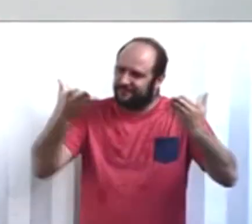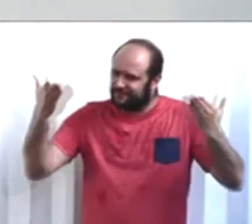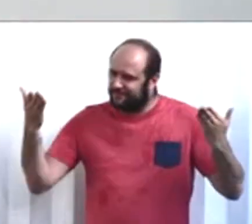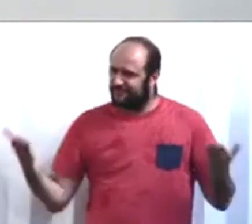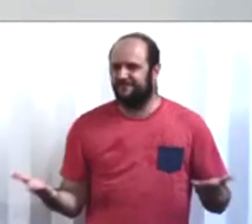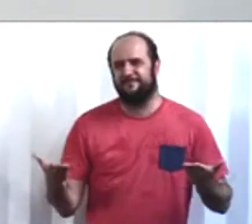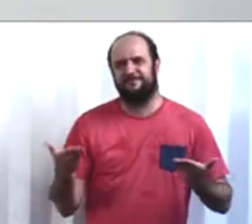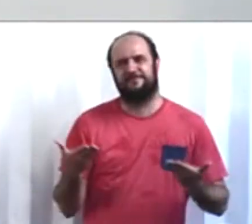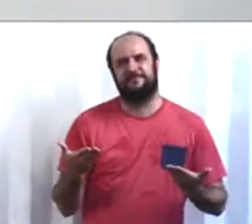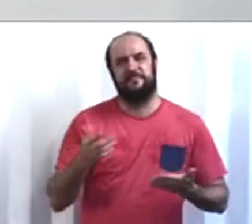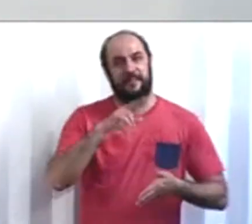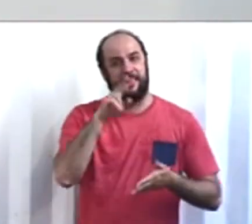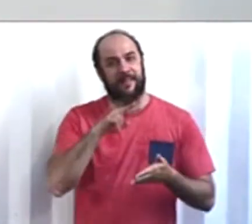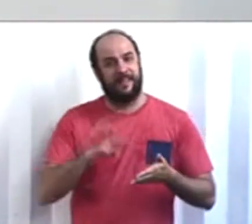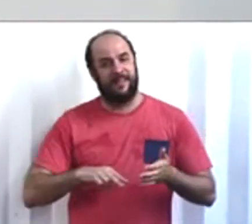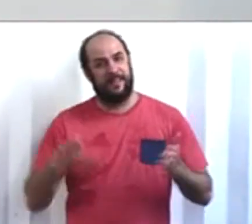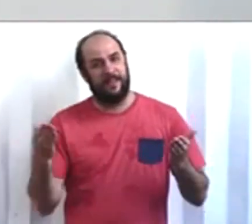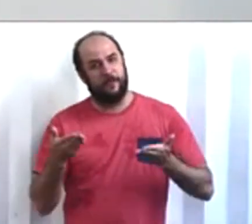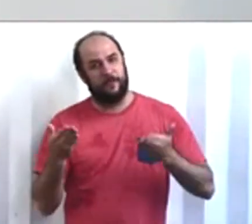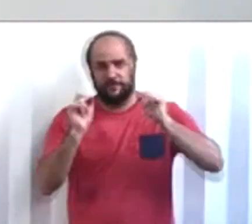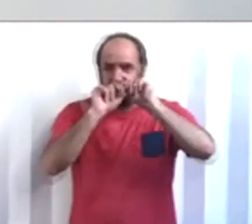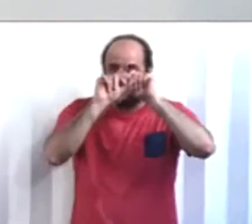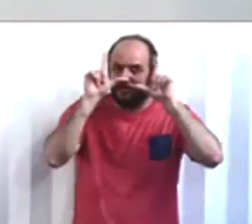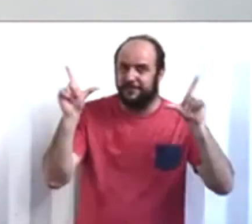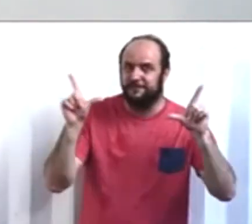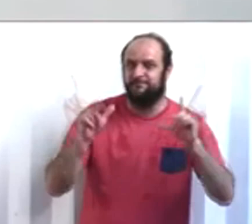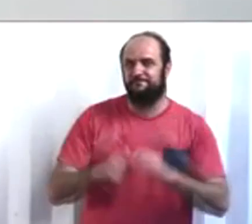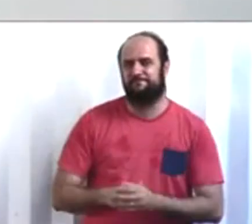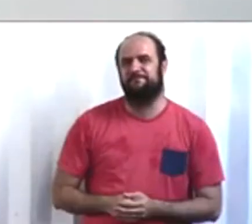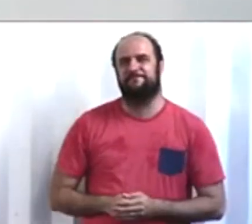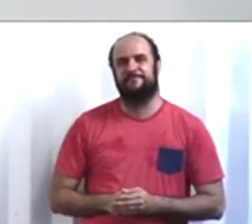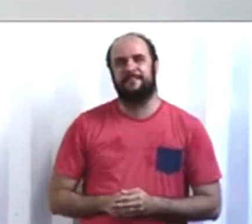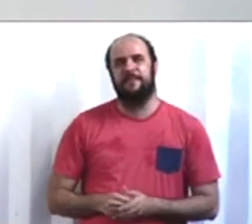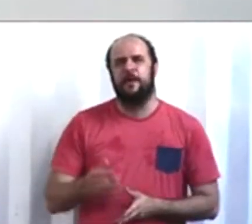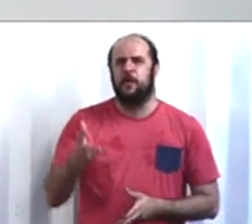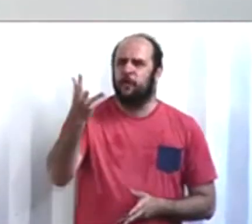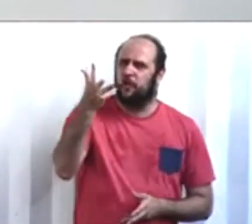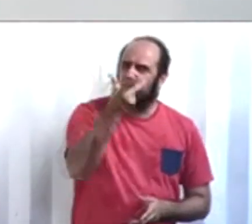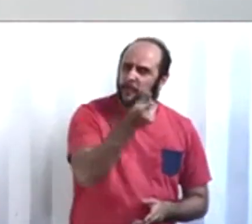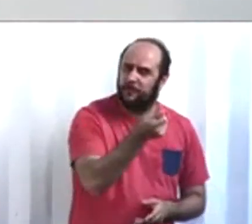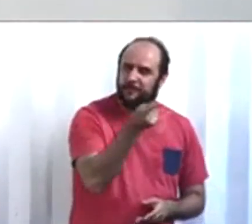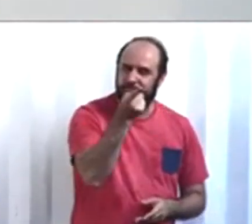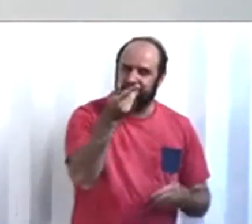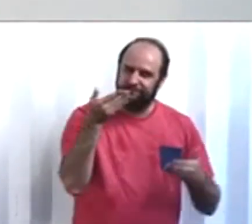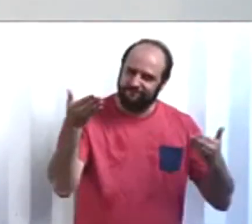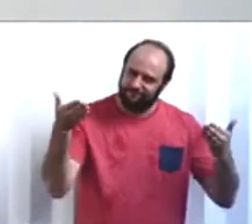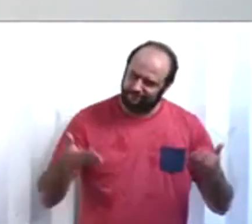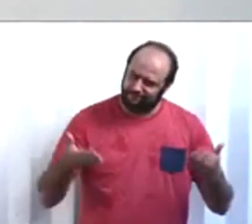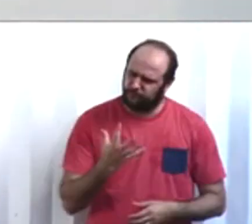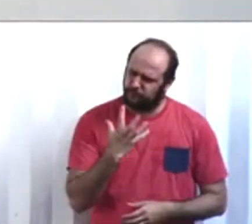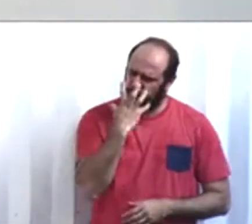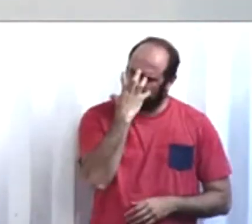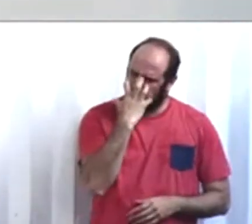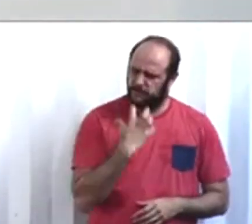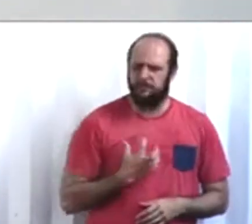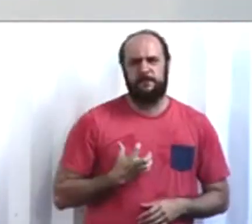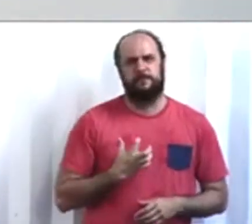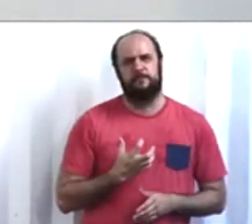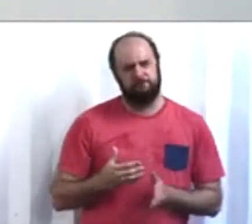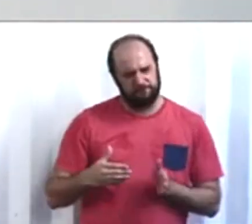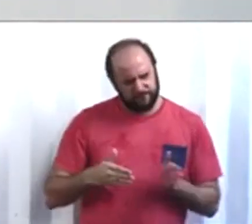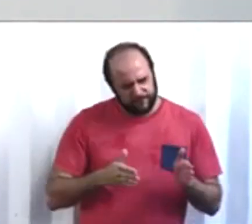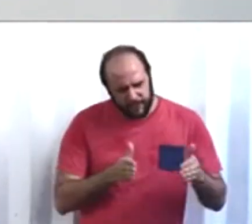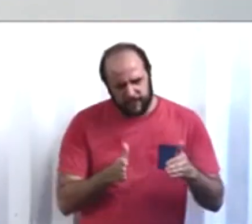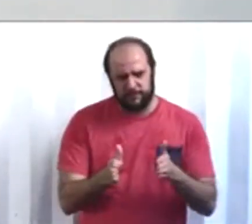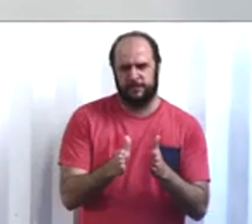quero concluir essa meditação nessa manhã, lhe convidando a pensar seriamente sobre essa estrada,